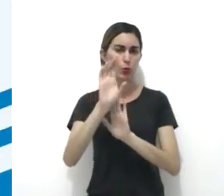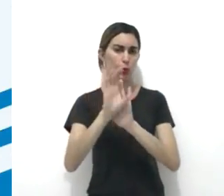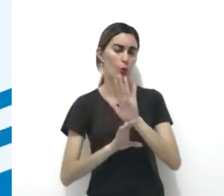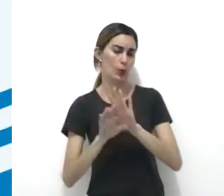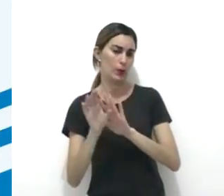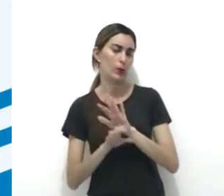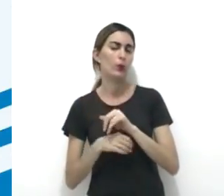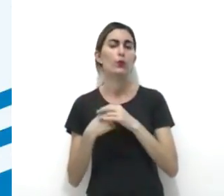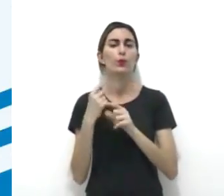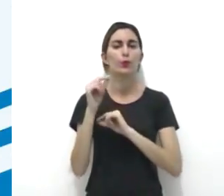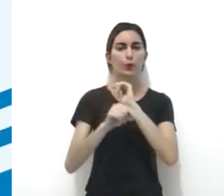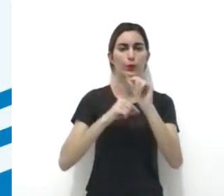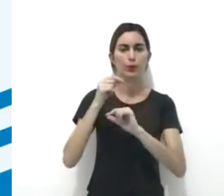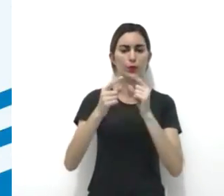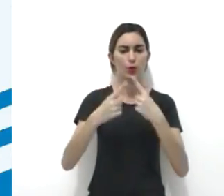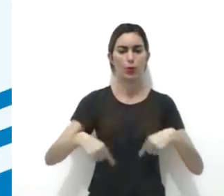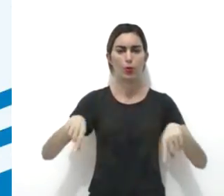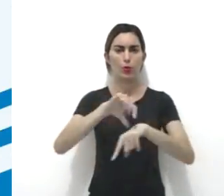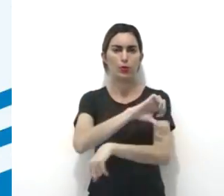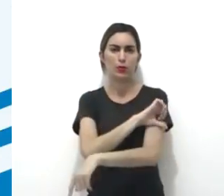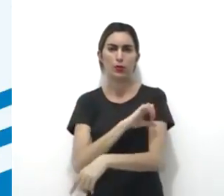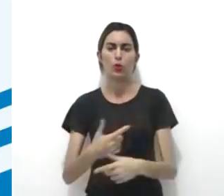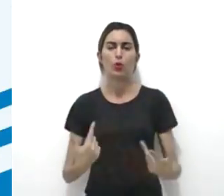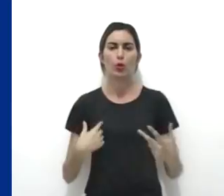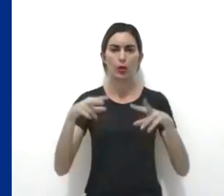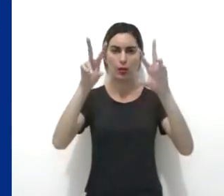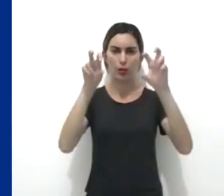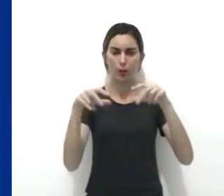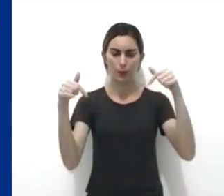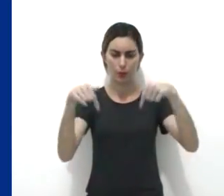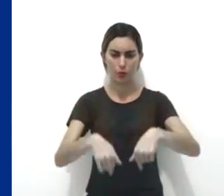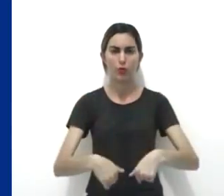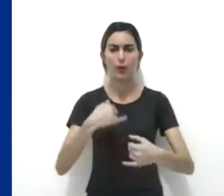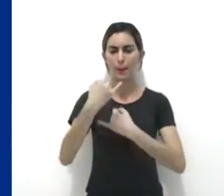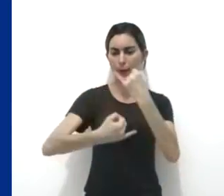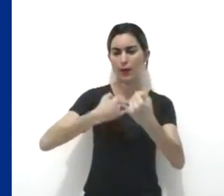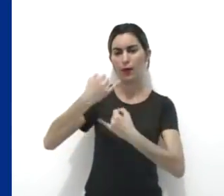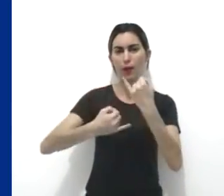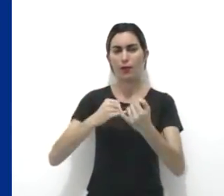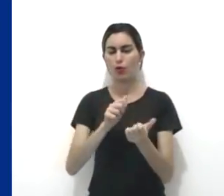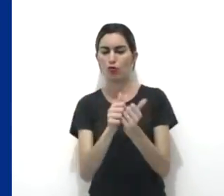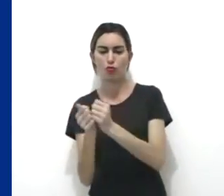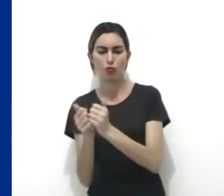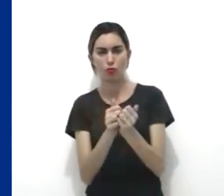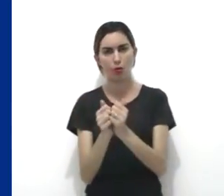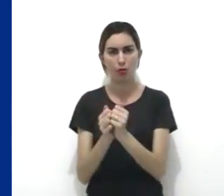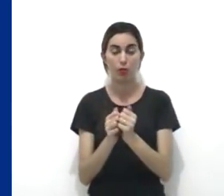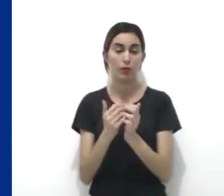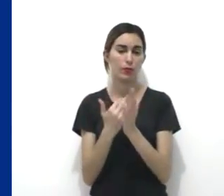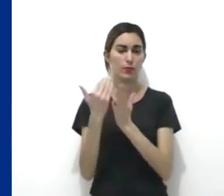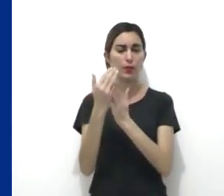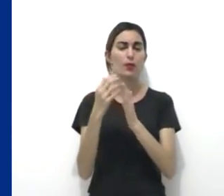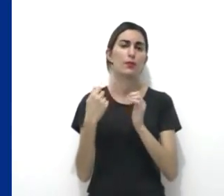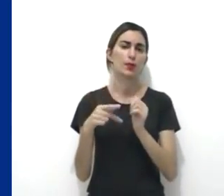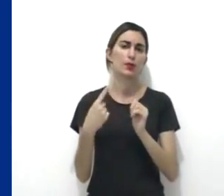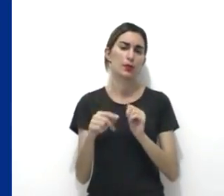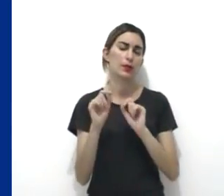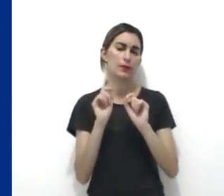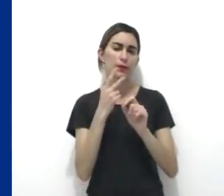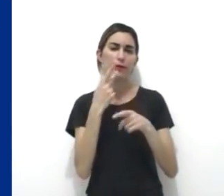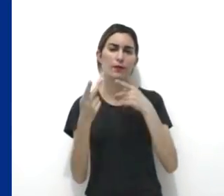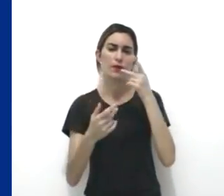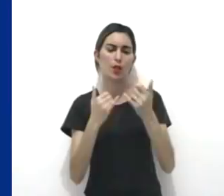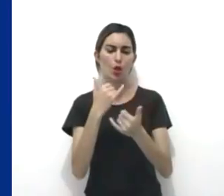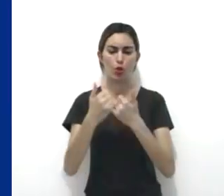componente curricular, tá? A nossa unidade temática de hoje é brincadeiras e jogos. Mais precisamente, nós